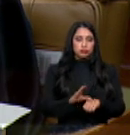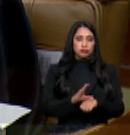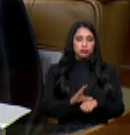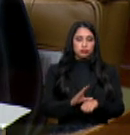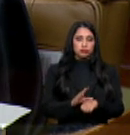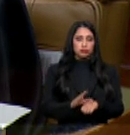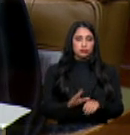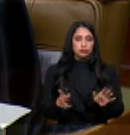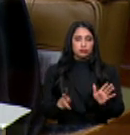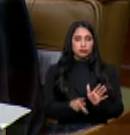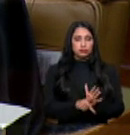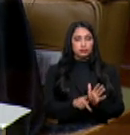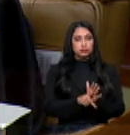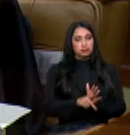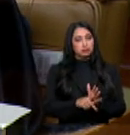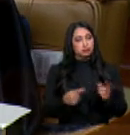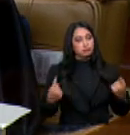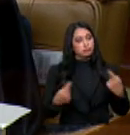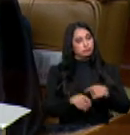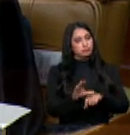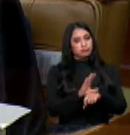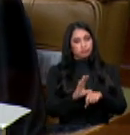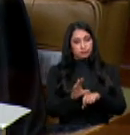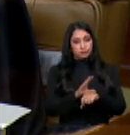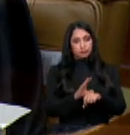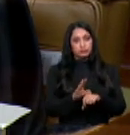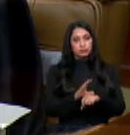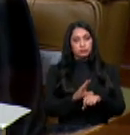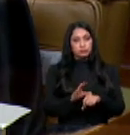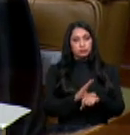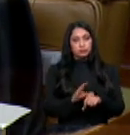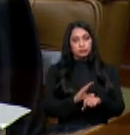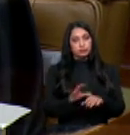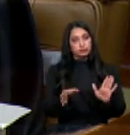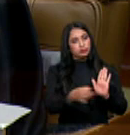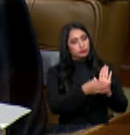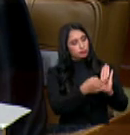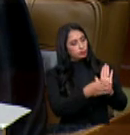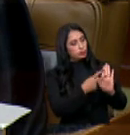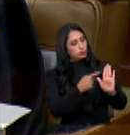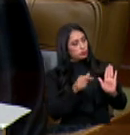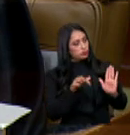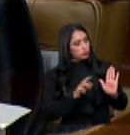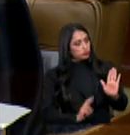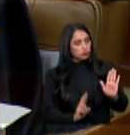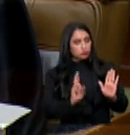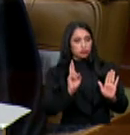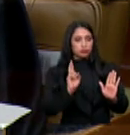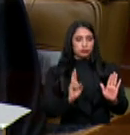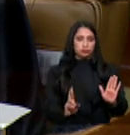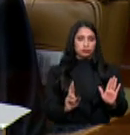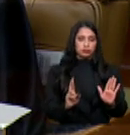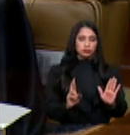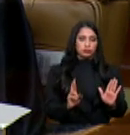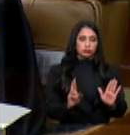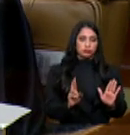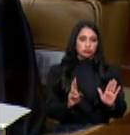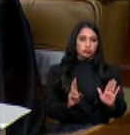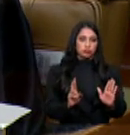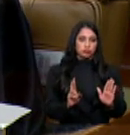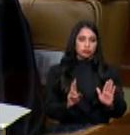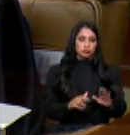própria desconstitucionalização. Aliás, isso está no parecer da Procuradoria-Geral da República,